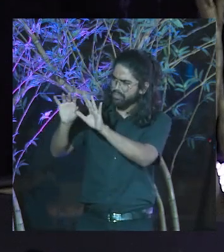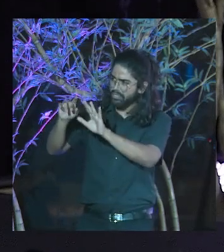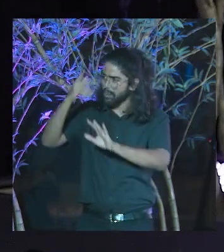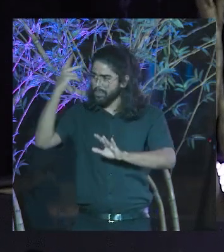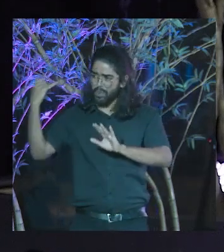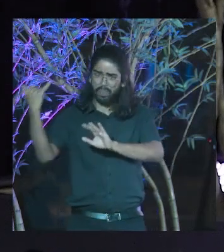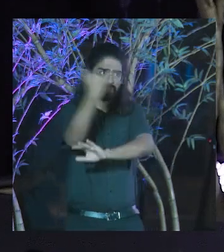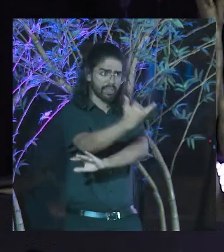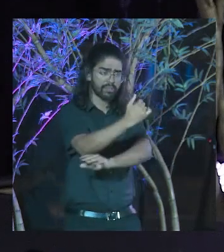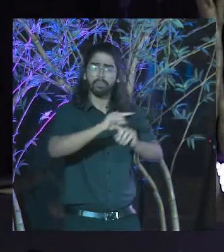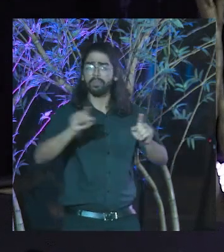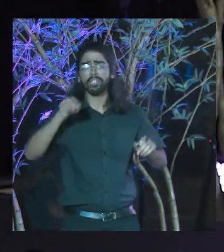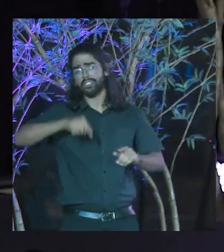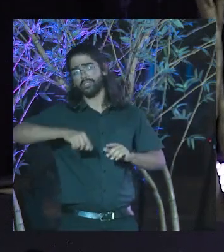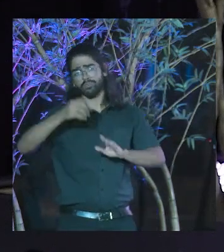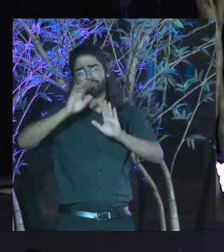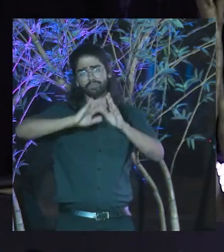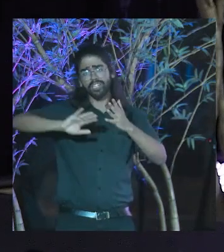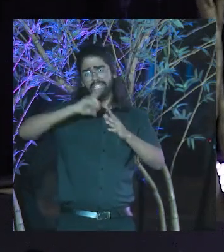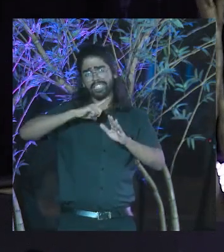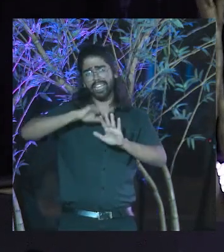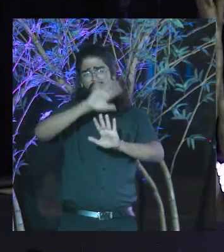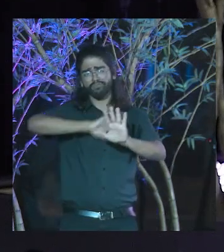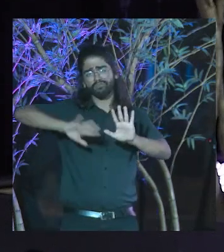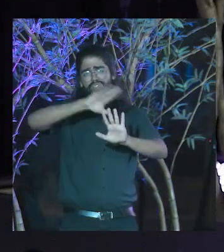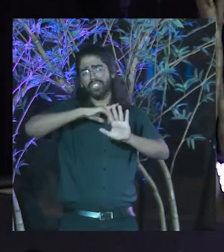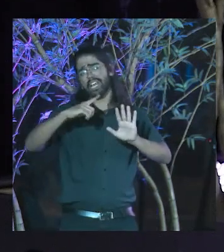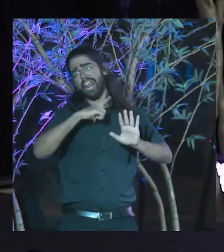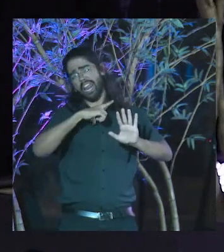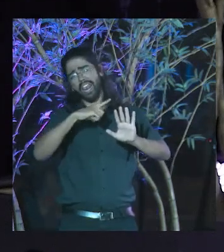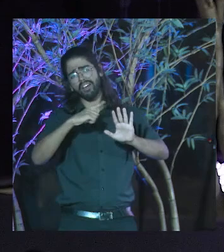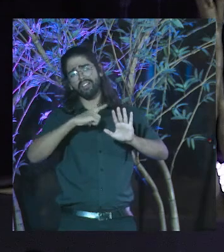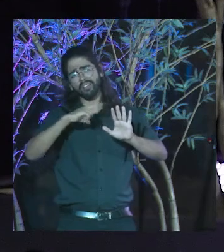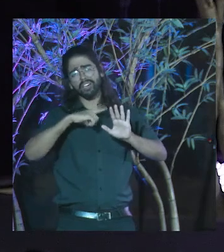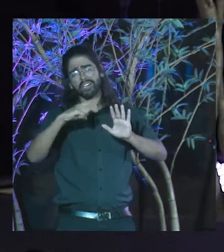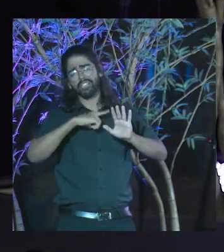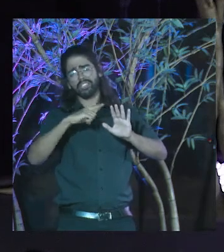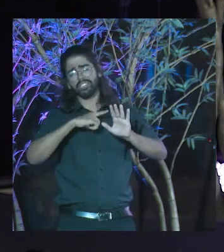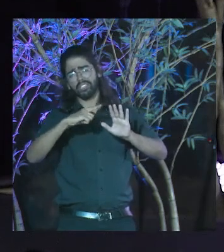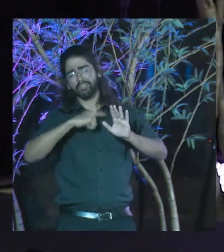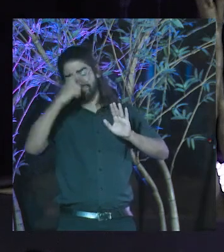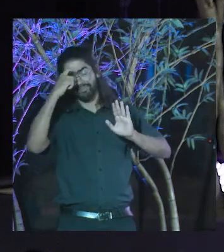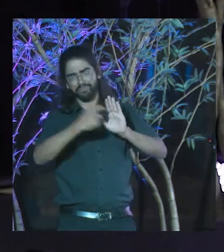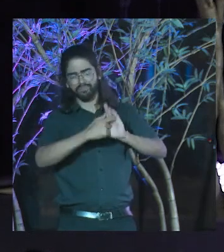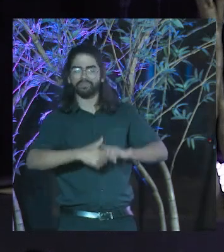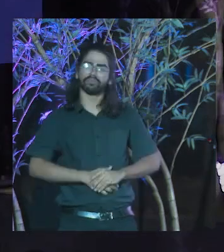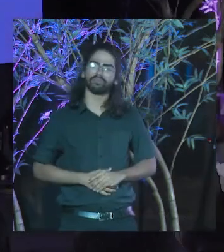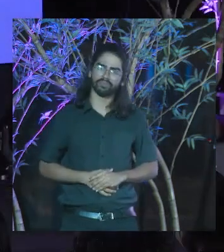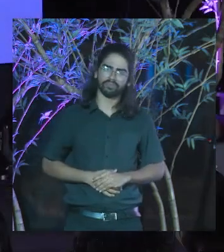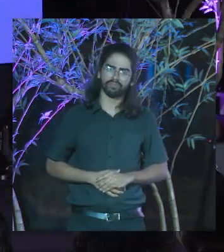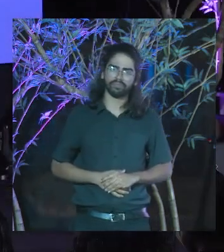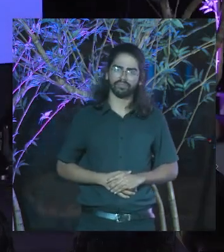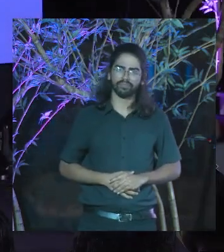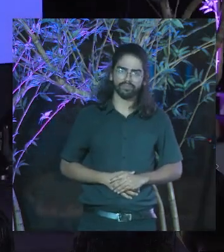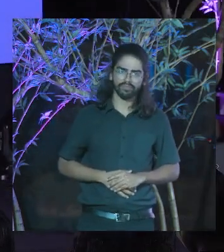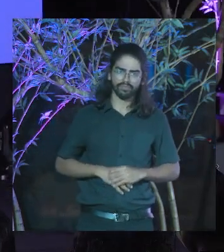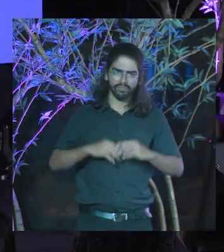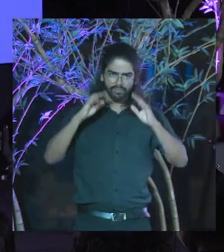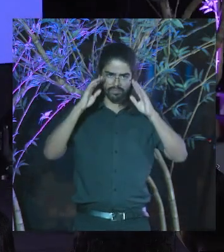foi um sistema por trás disso. Está inserido no nosso dia a dia, gente. Em tudo que a gente está fazendo. Tá.